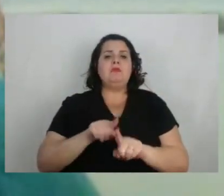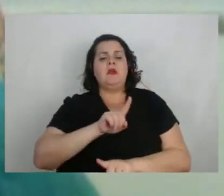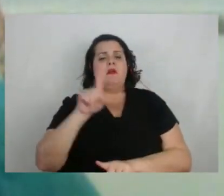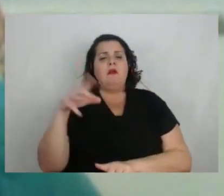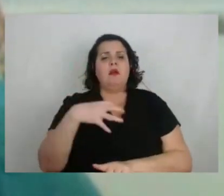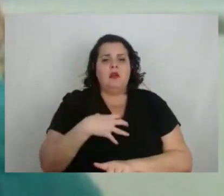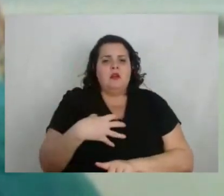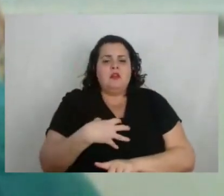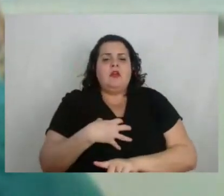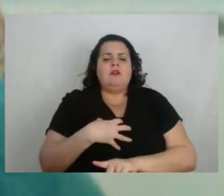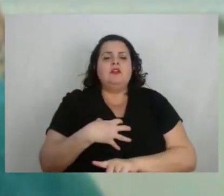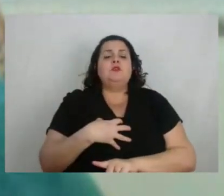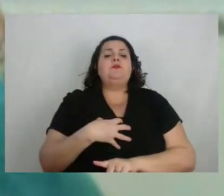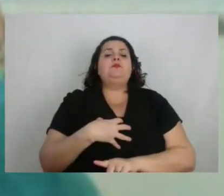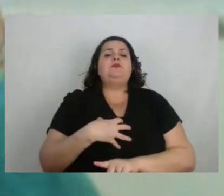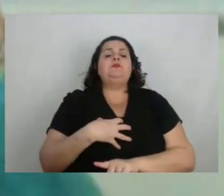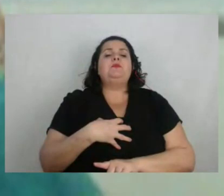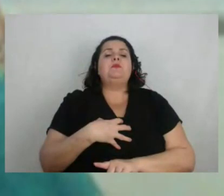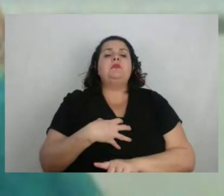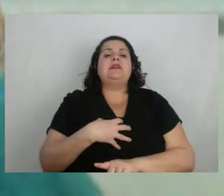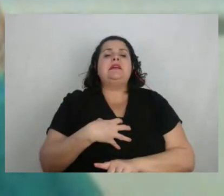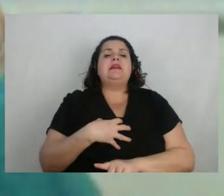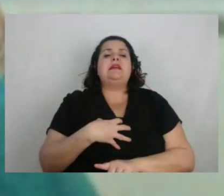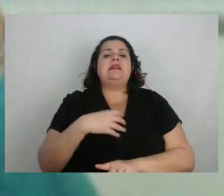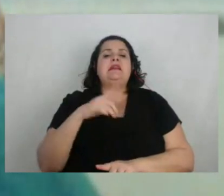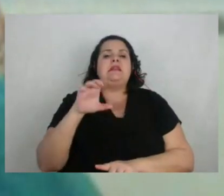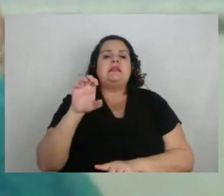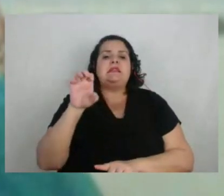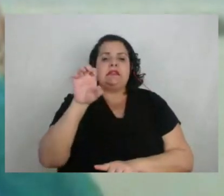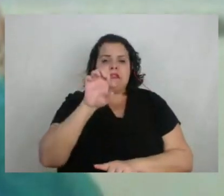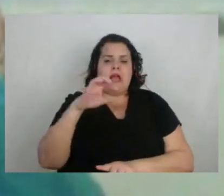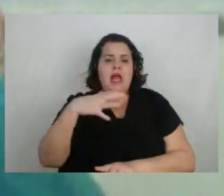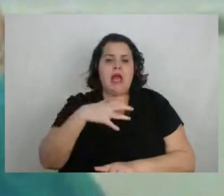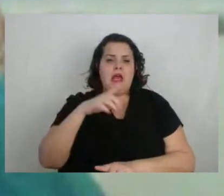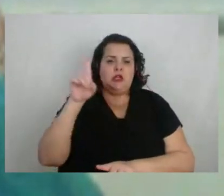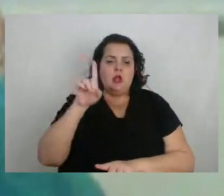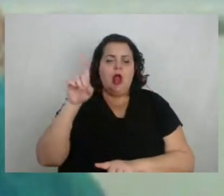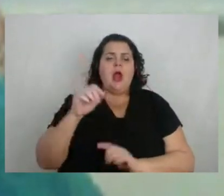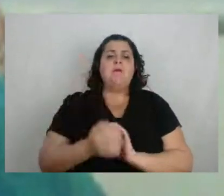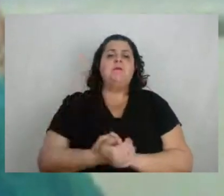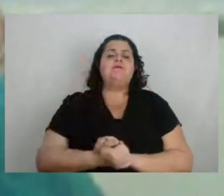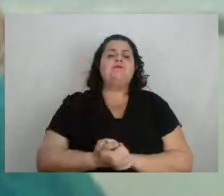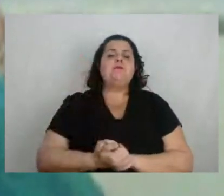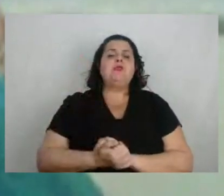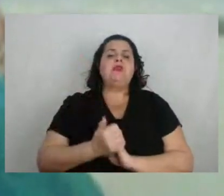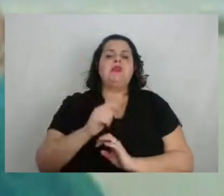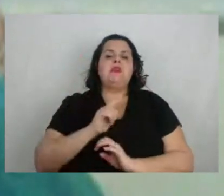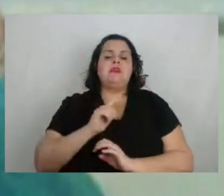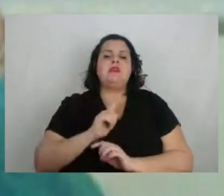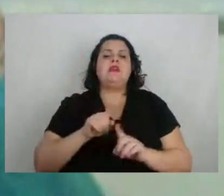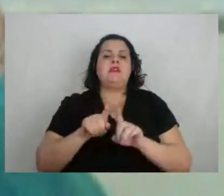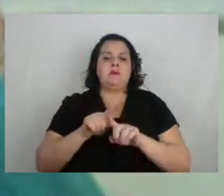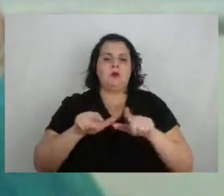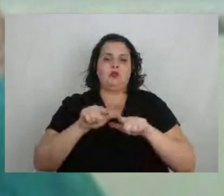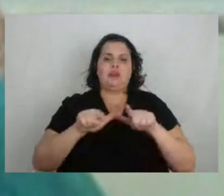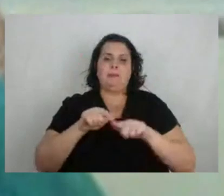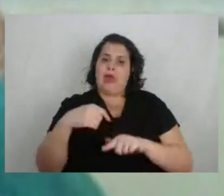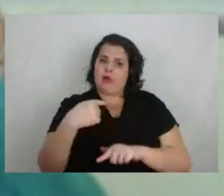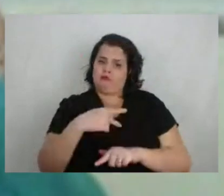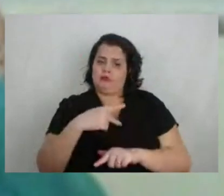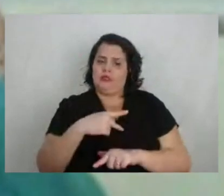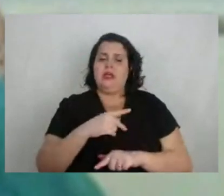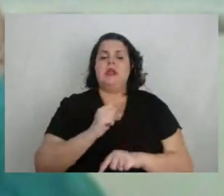um trabalho no instituto que eu participo, chamado de Isca em Casa, em que semanalmente nós passamos